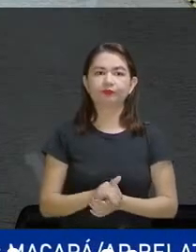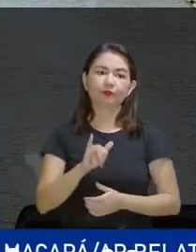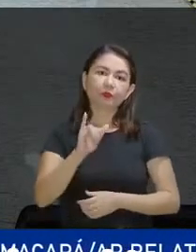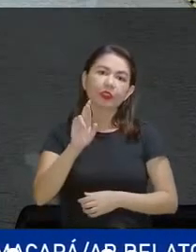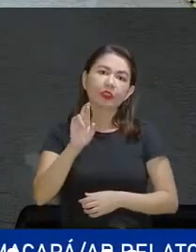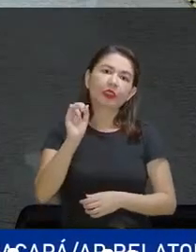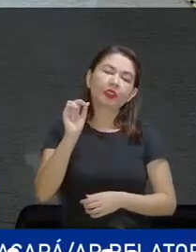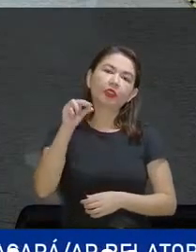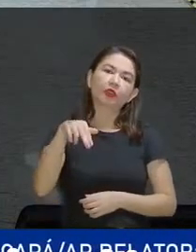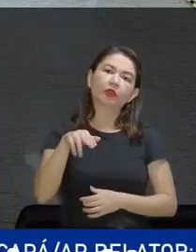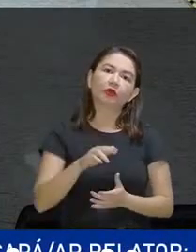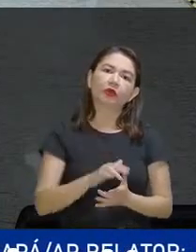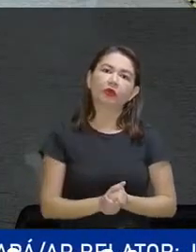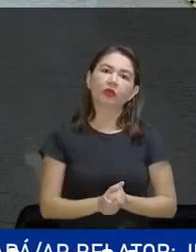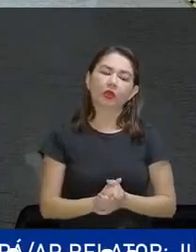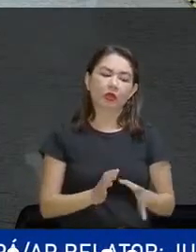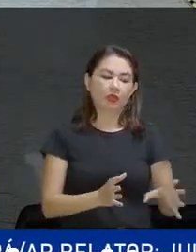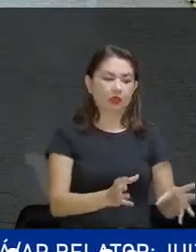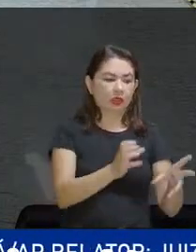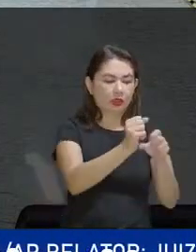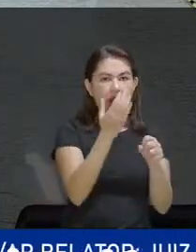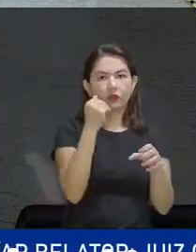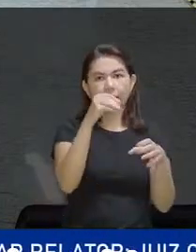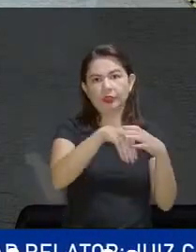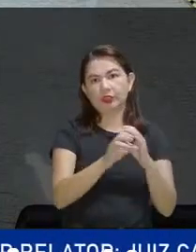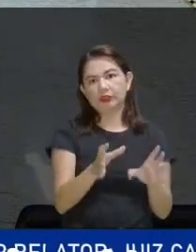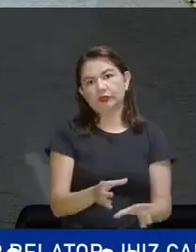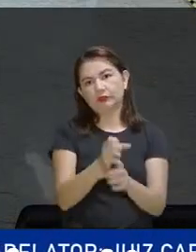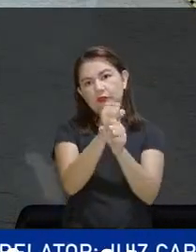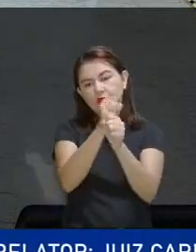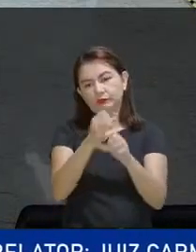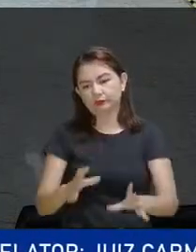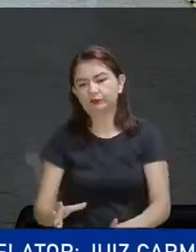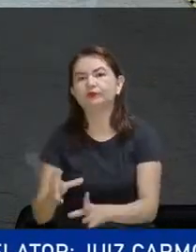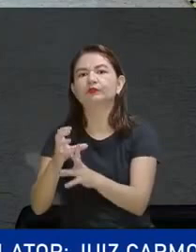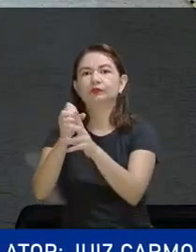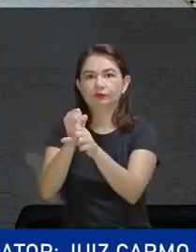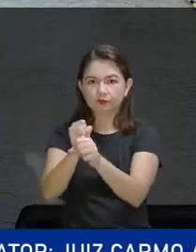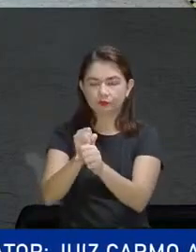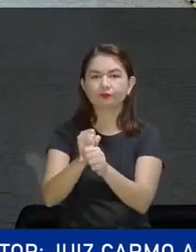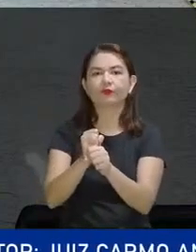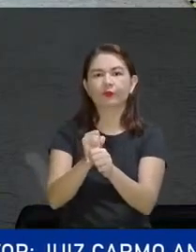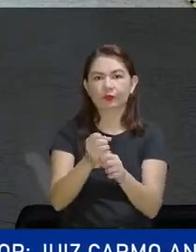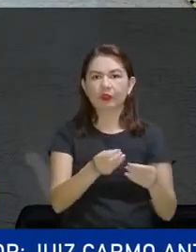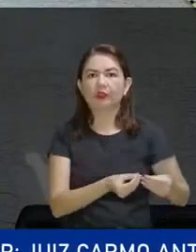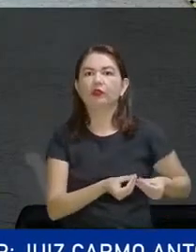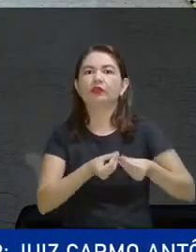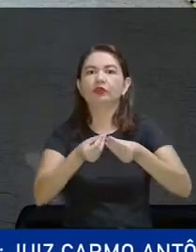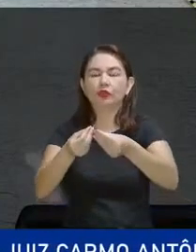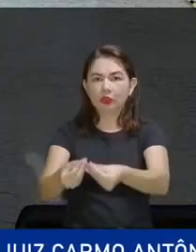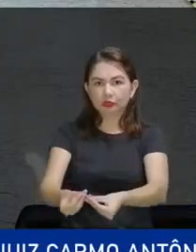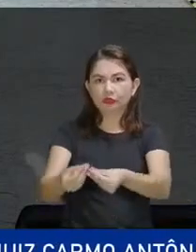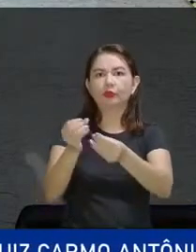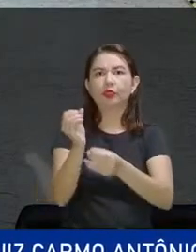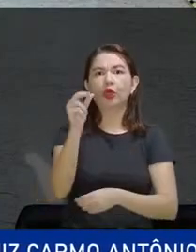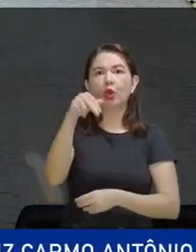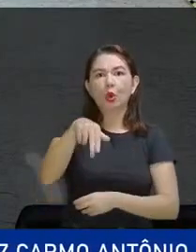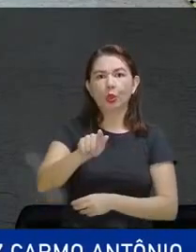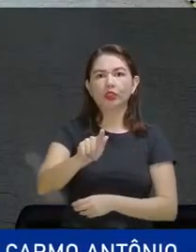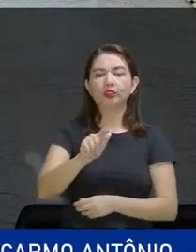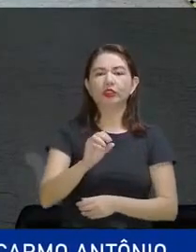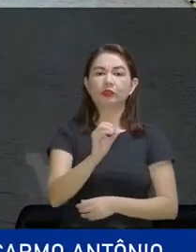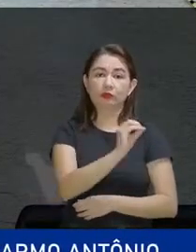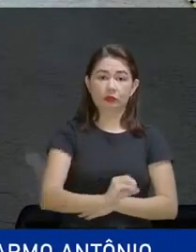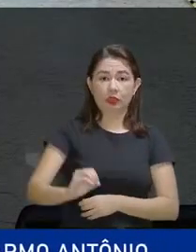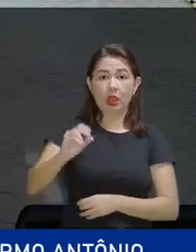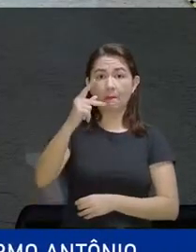a finalidade dos kits de alimento, tendo este informado que integrava a associação citada e fariam doações em Oiapoque.